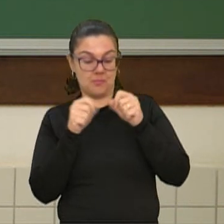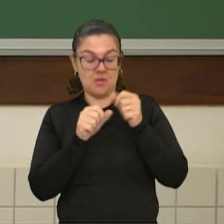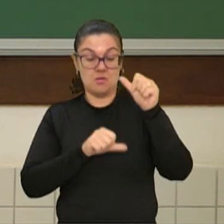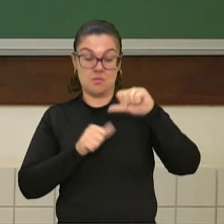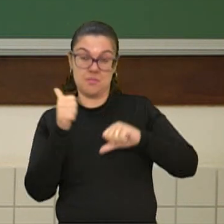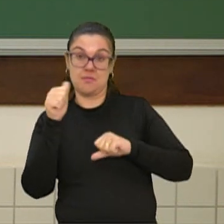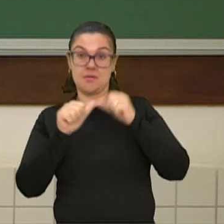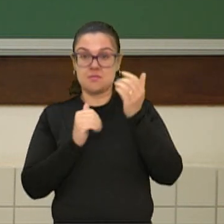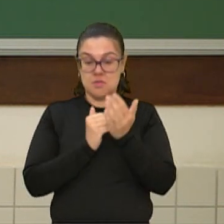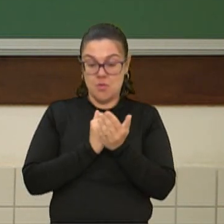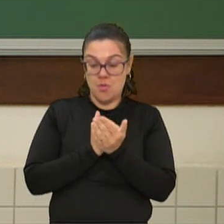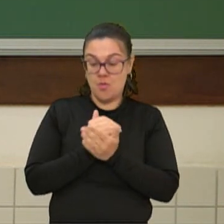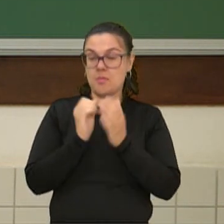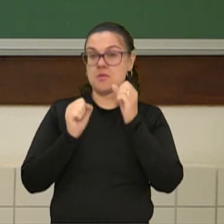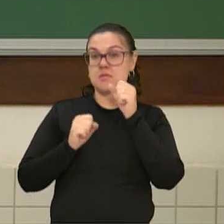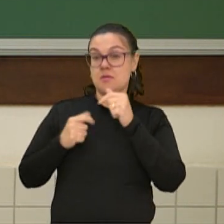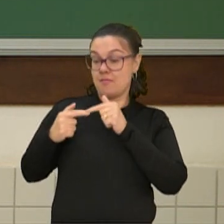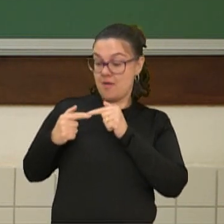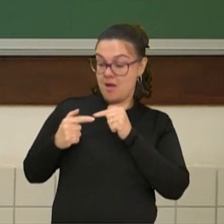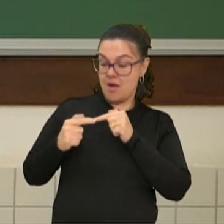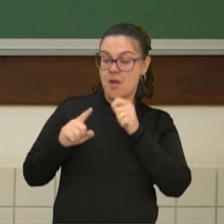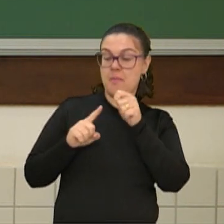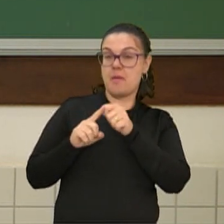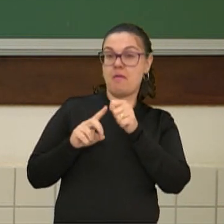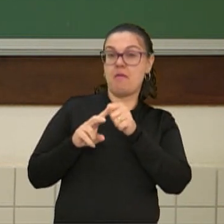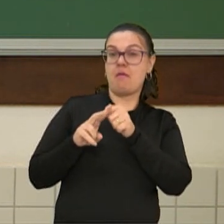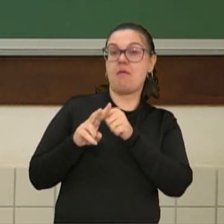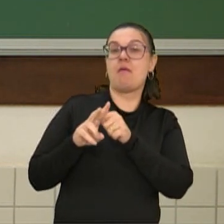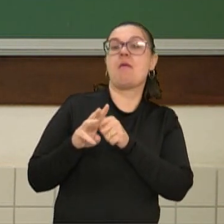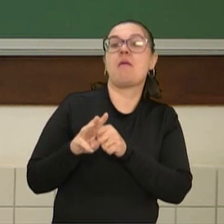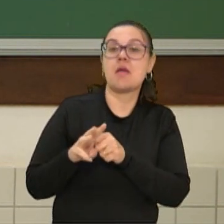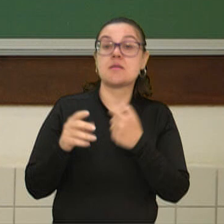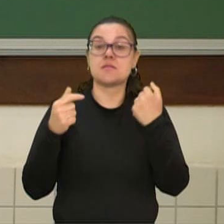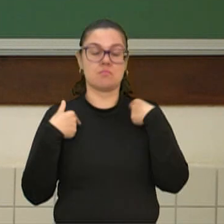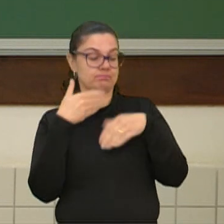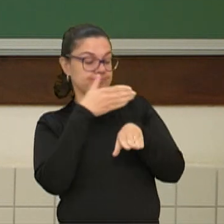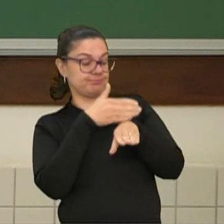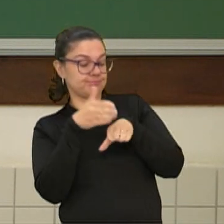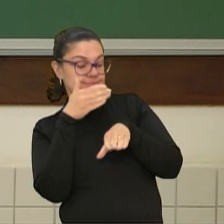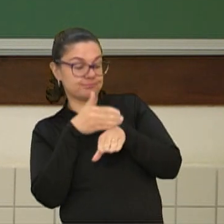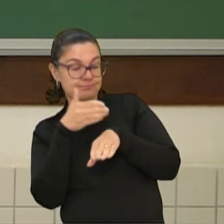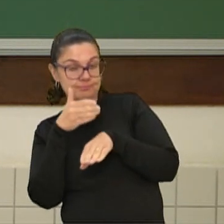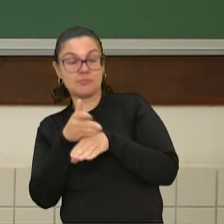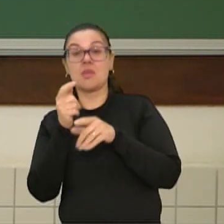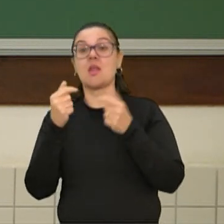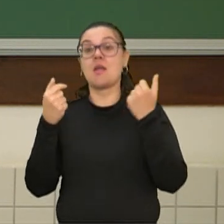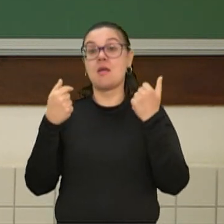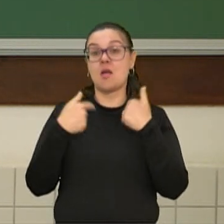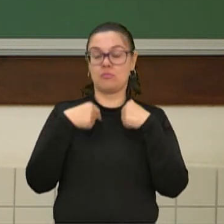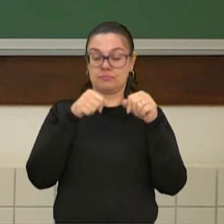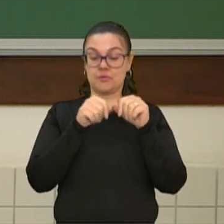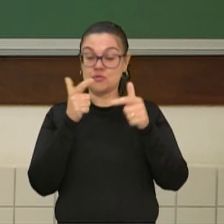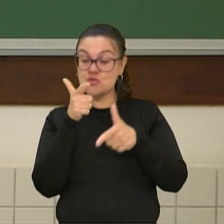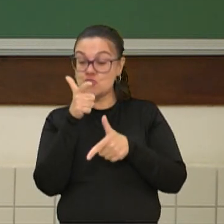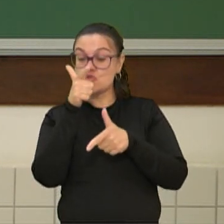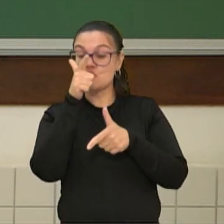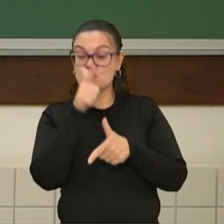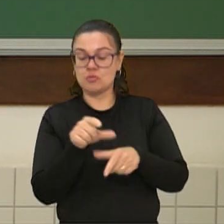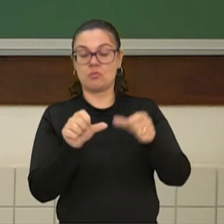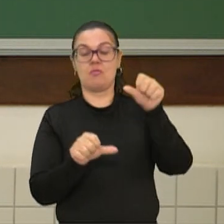avaliação física e no percorrer do tempo que eu estou na minha prática de atividade, é importante que eu